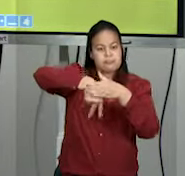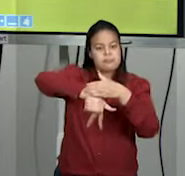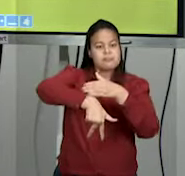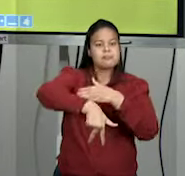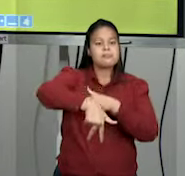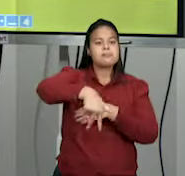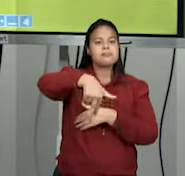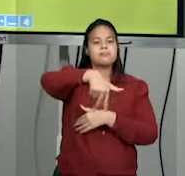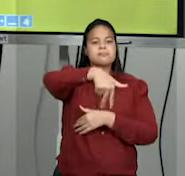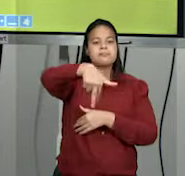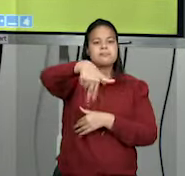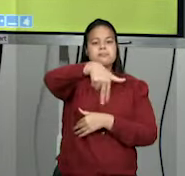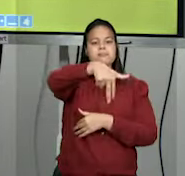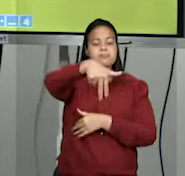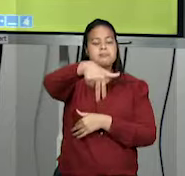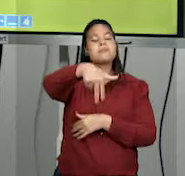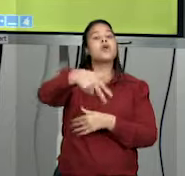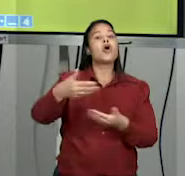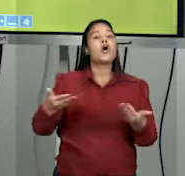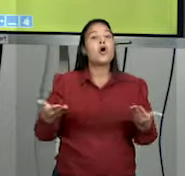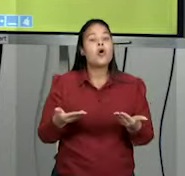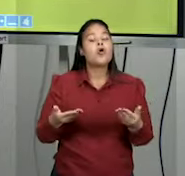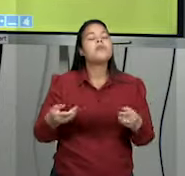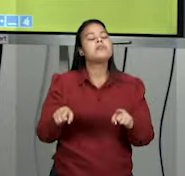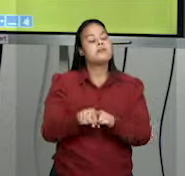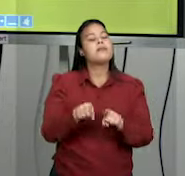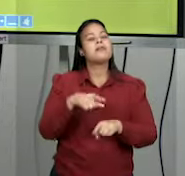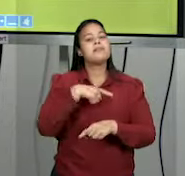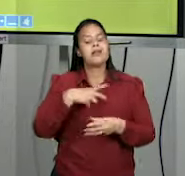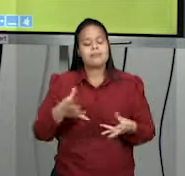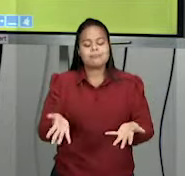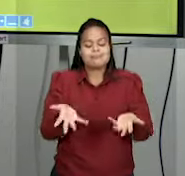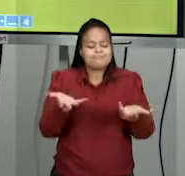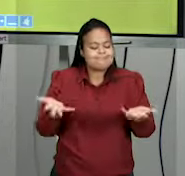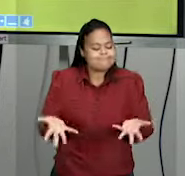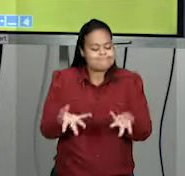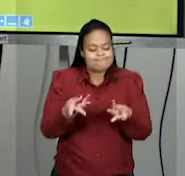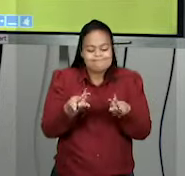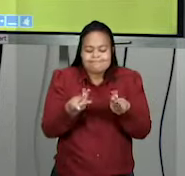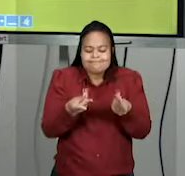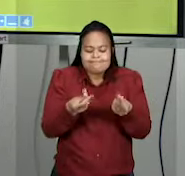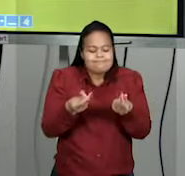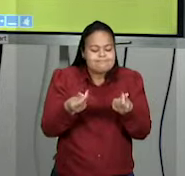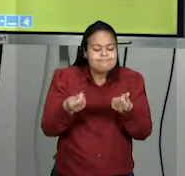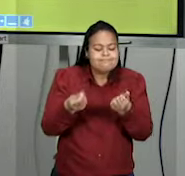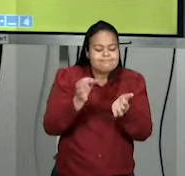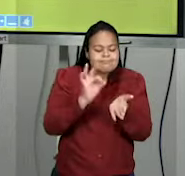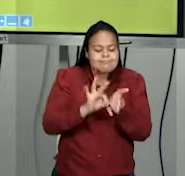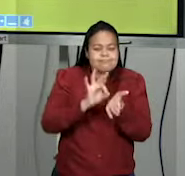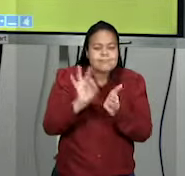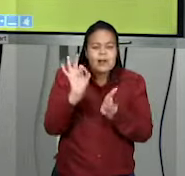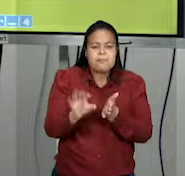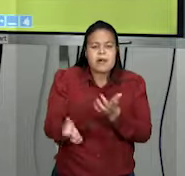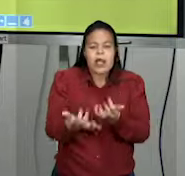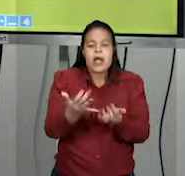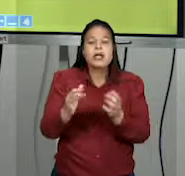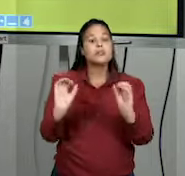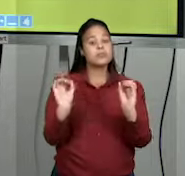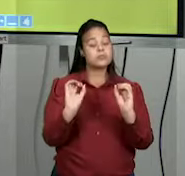evoluindo, que a gente tem hoje fibras que são muito leves, muito macias, não pegam fogo, isso tudo